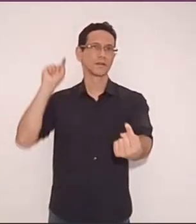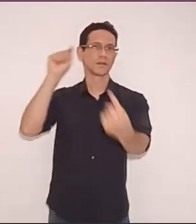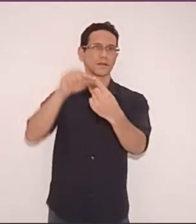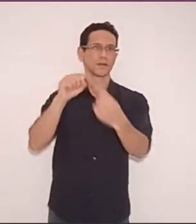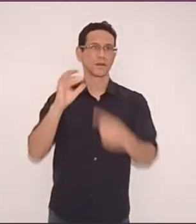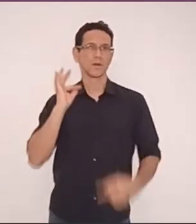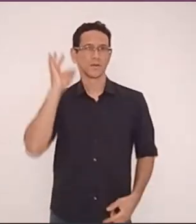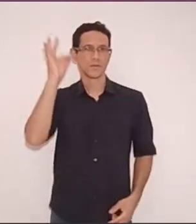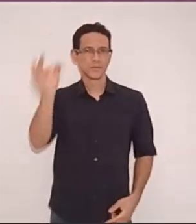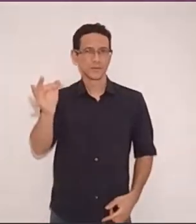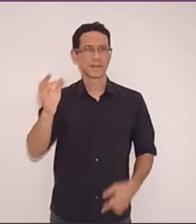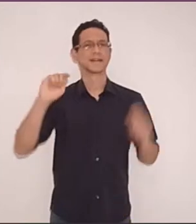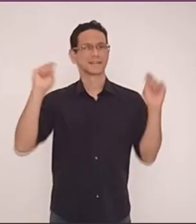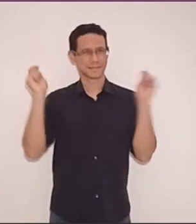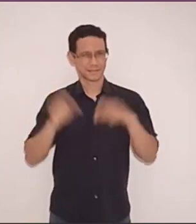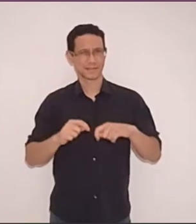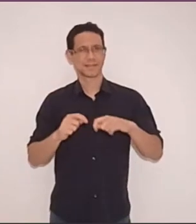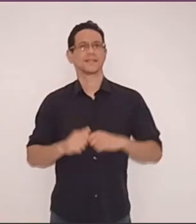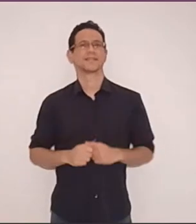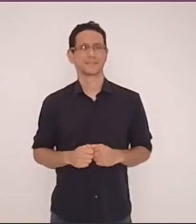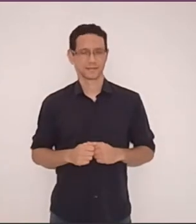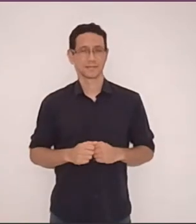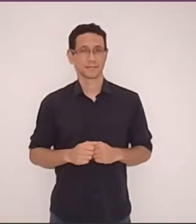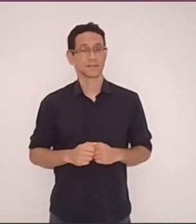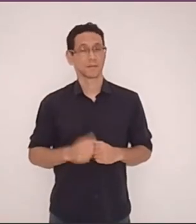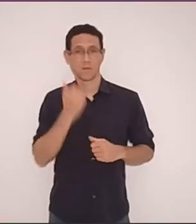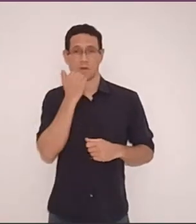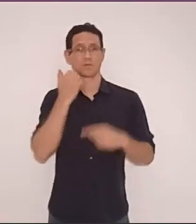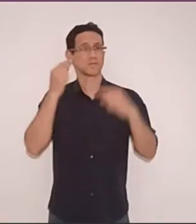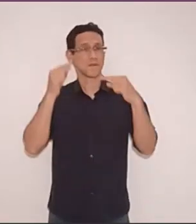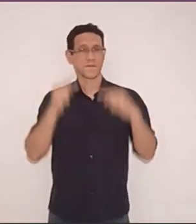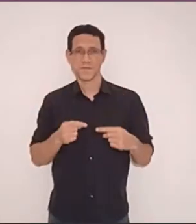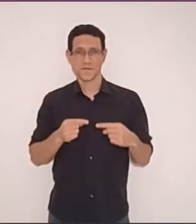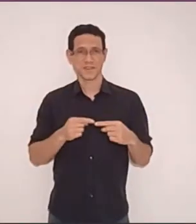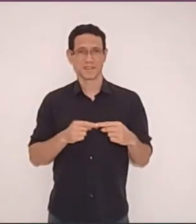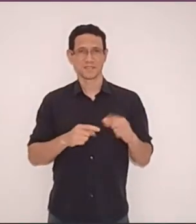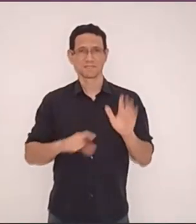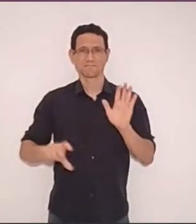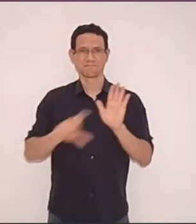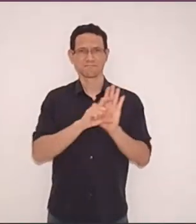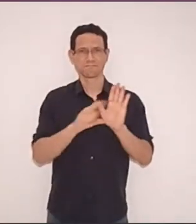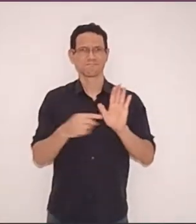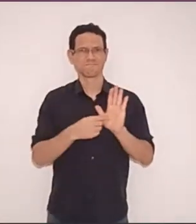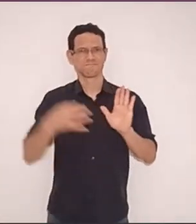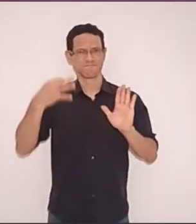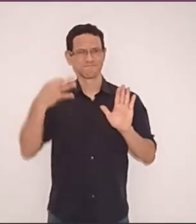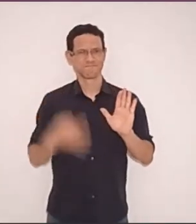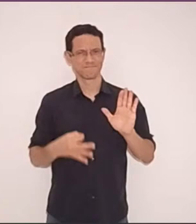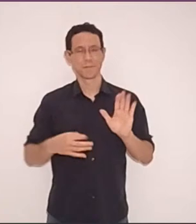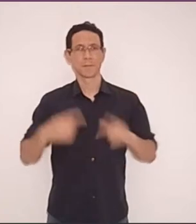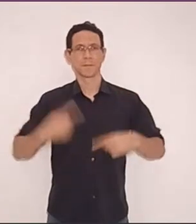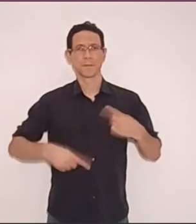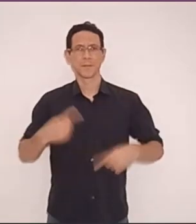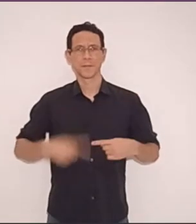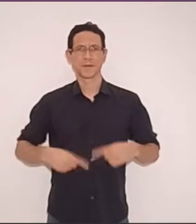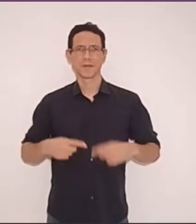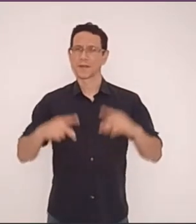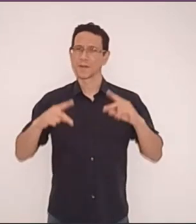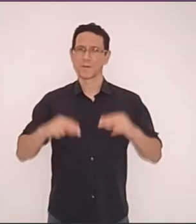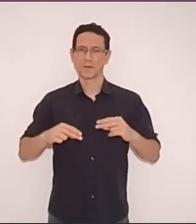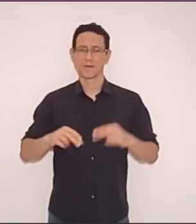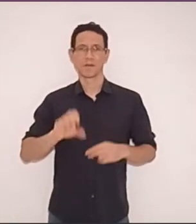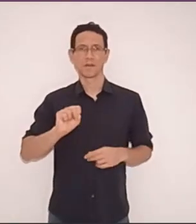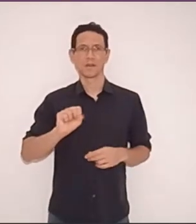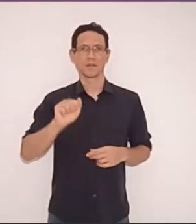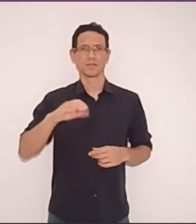a opção de usar suplementos de um protocolo político para ir a fio é um som culpa